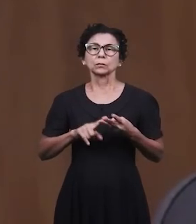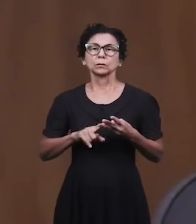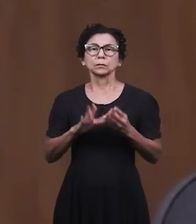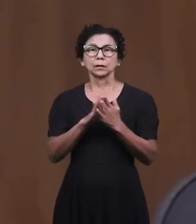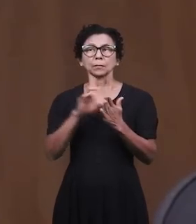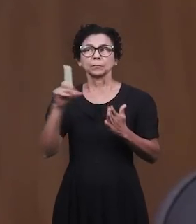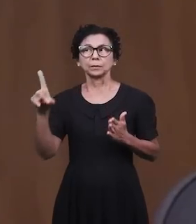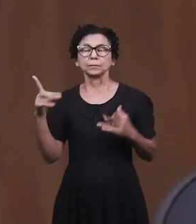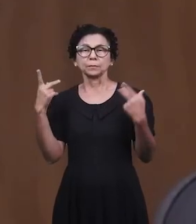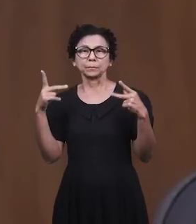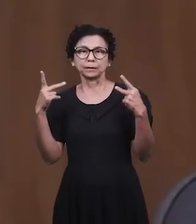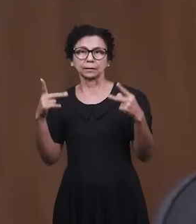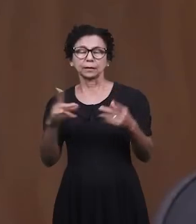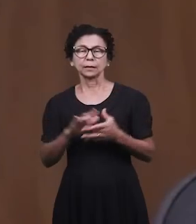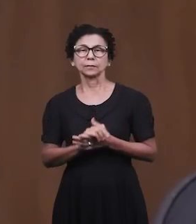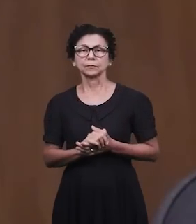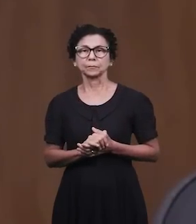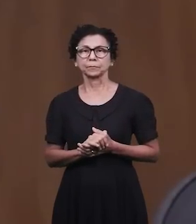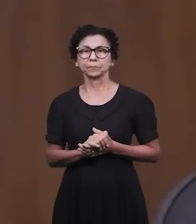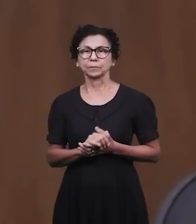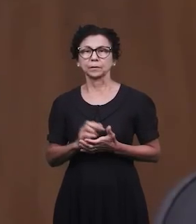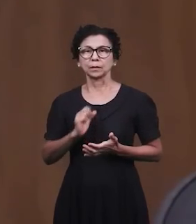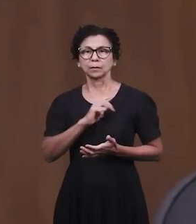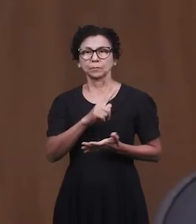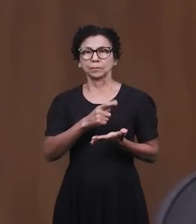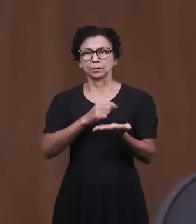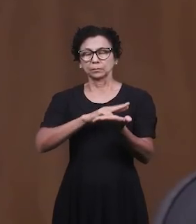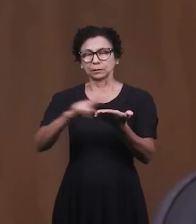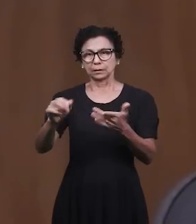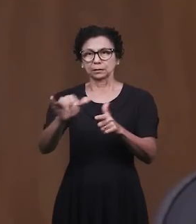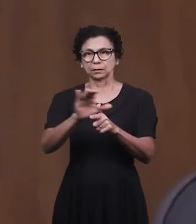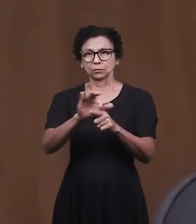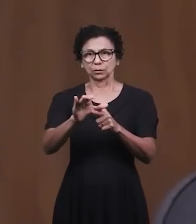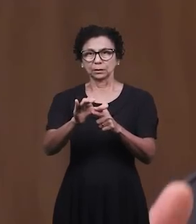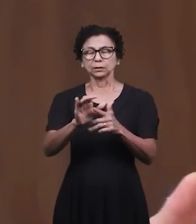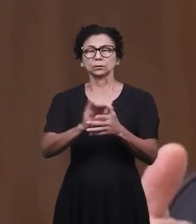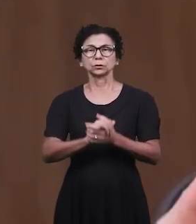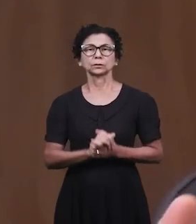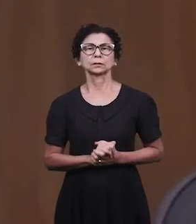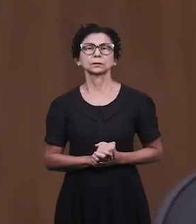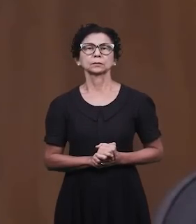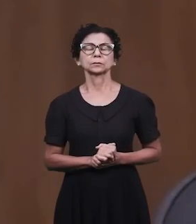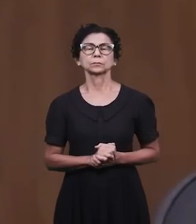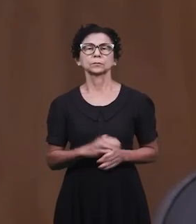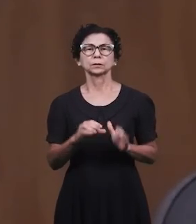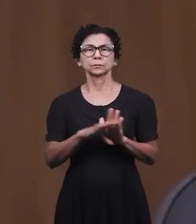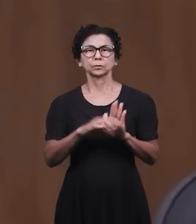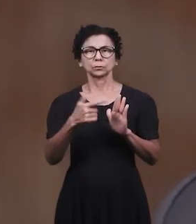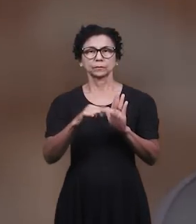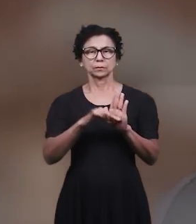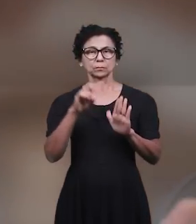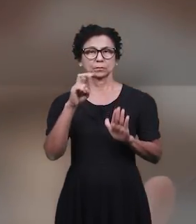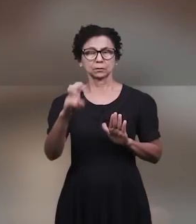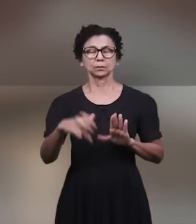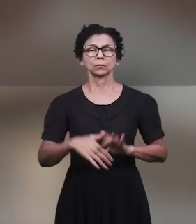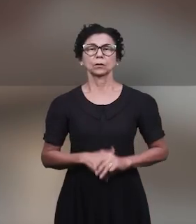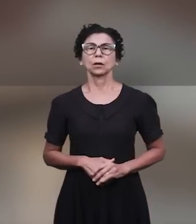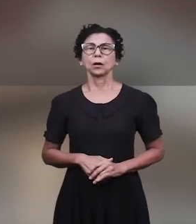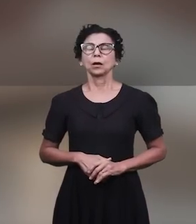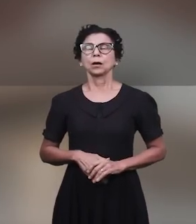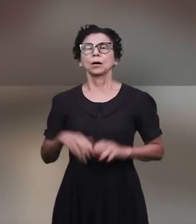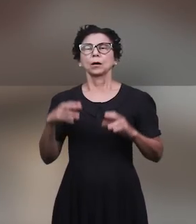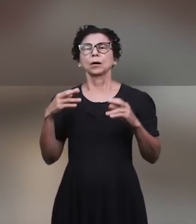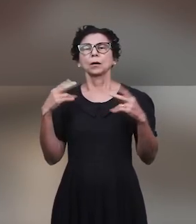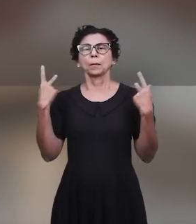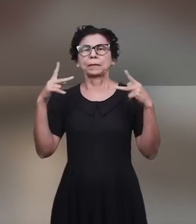em 1 Carta aos Coríntios 2, capítulo de 1 ao 5, versículo de 1 ao 5, ele fala no trecho que diz o seguinte: a minha